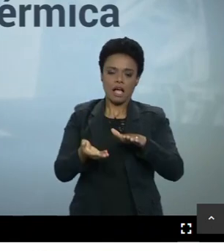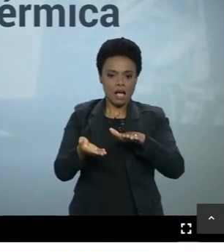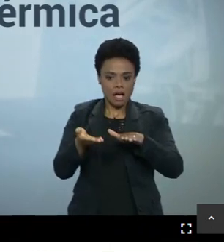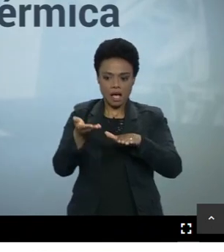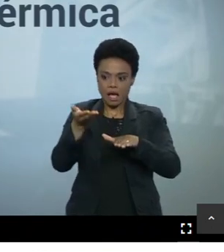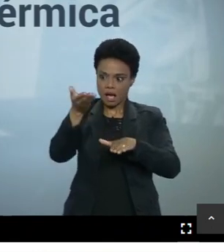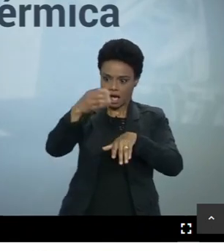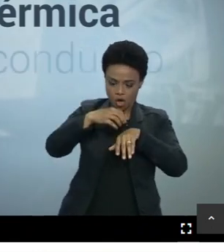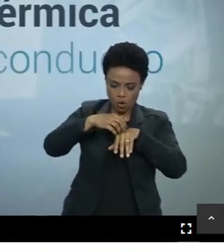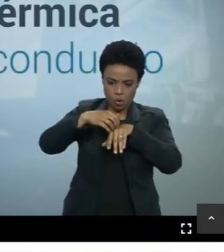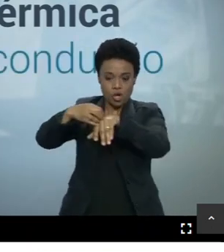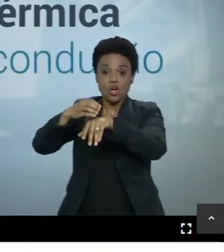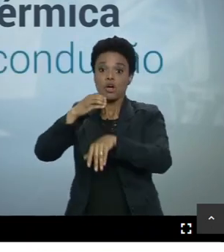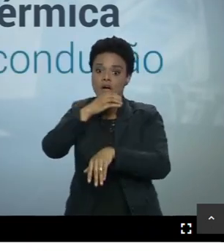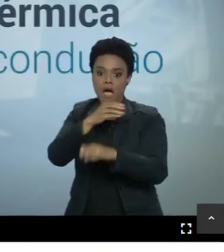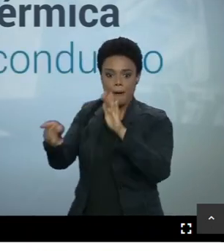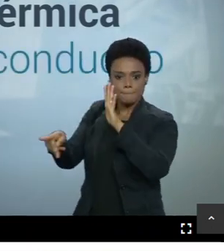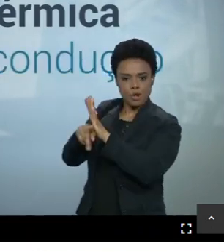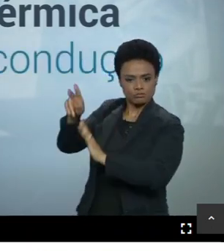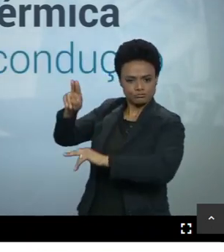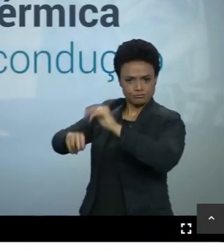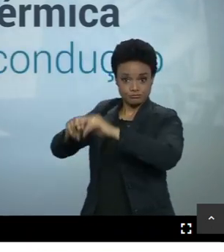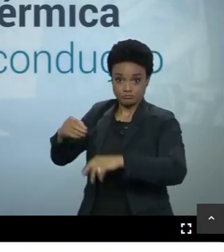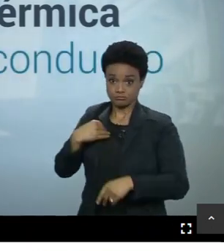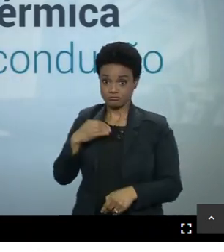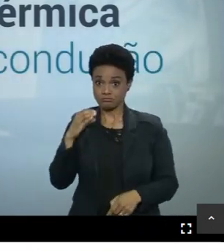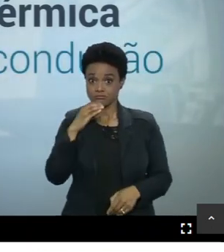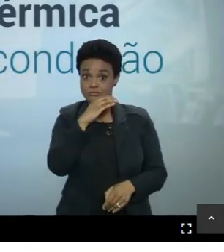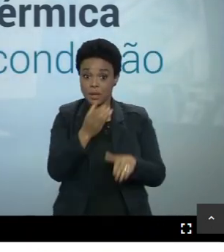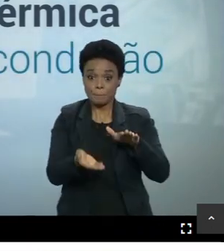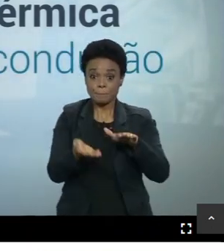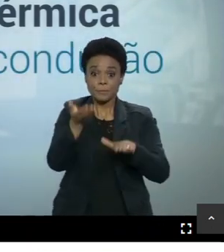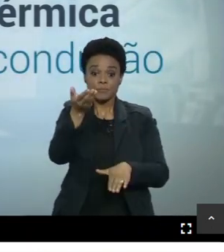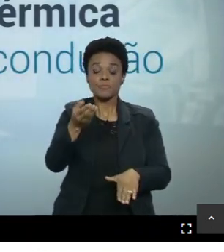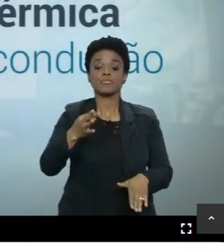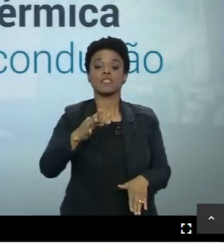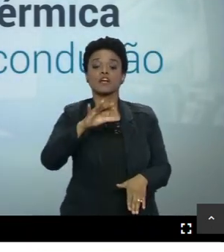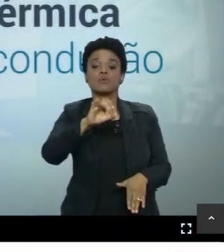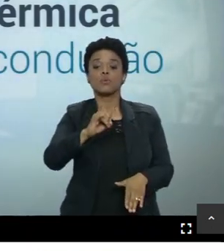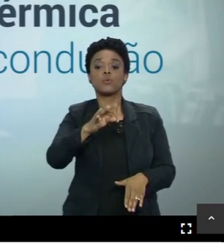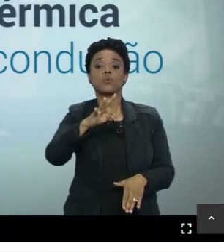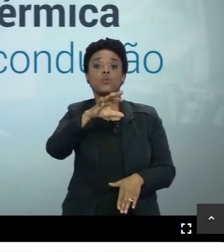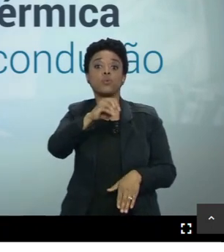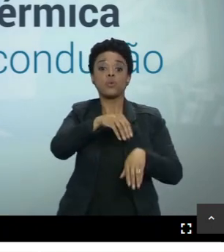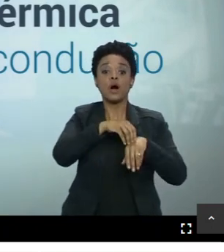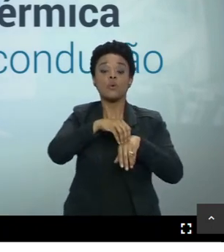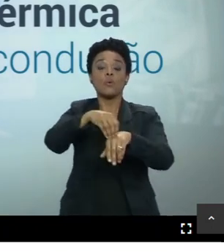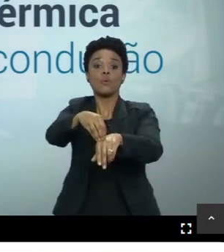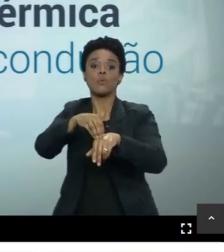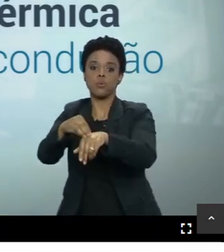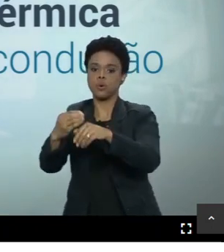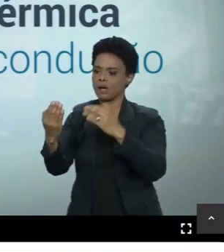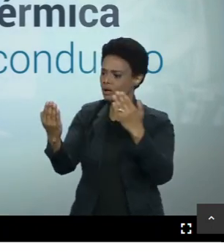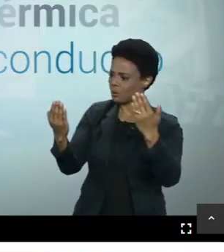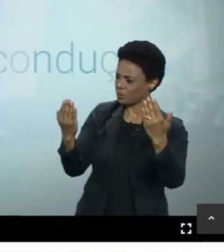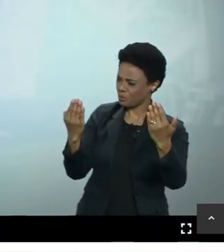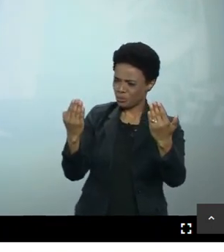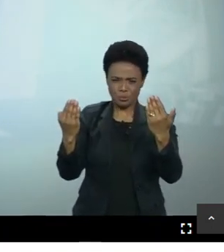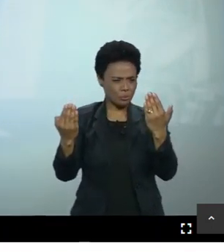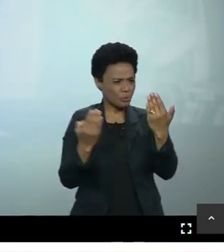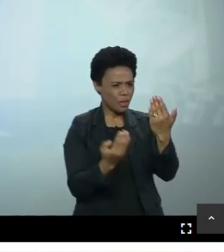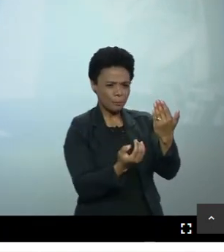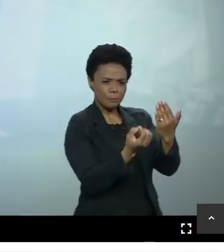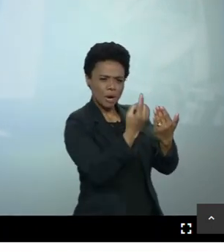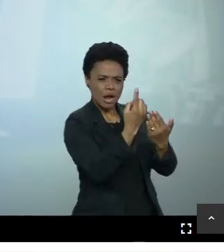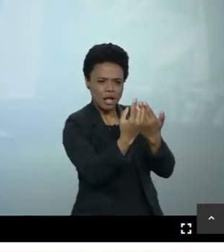condutividade térmica do material, aumento também o fluxo térmico por condução. Comparando 1 a 1, também